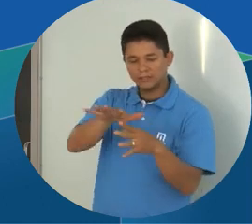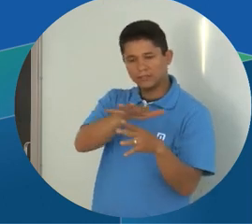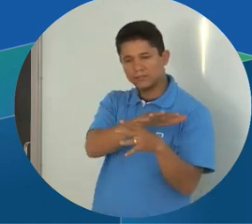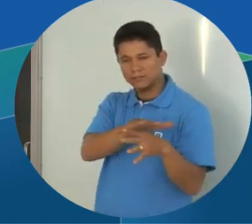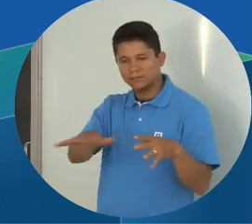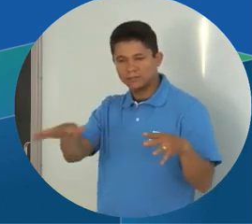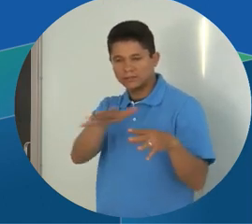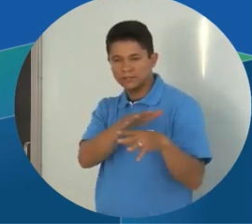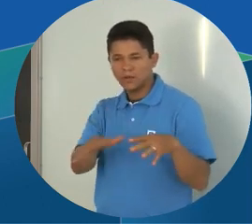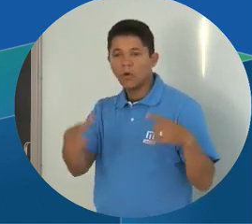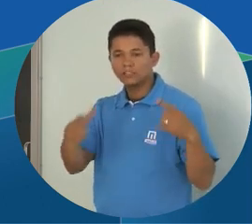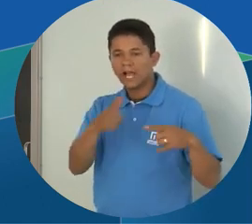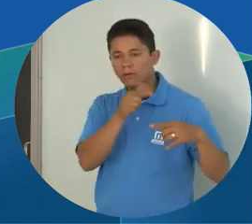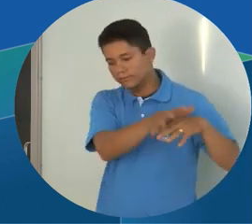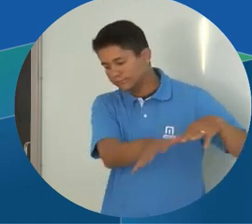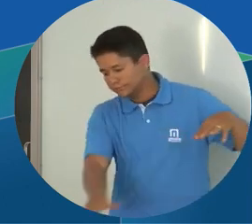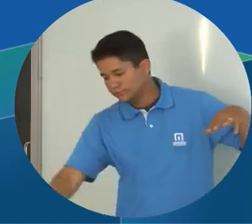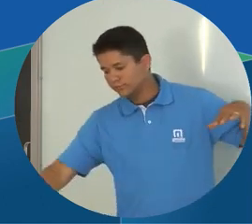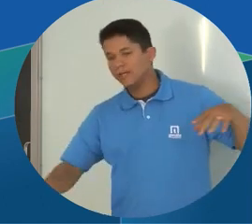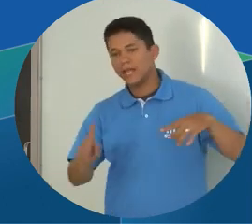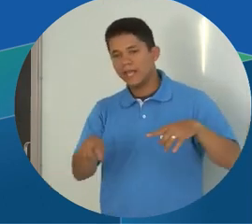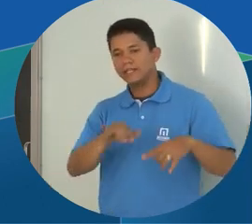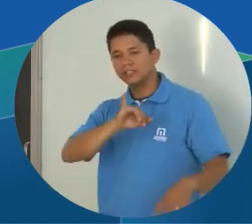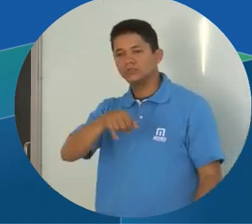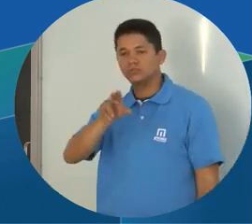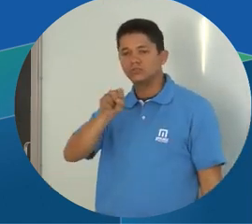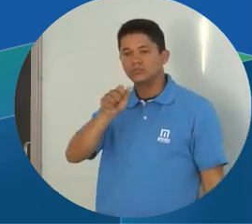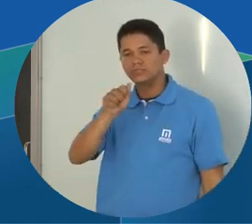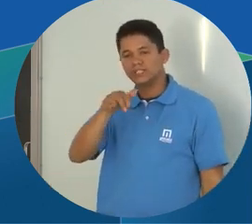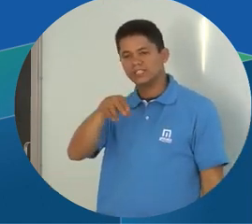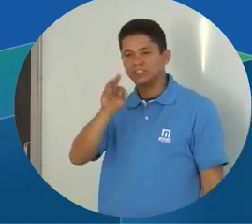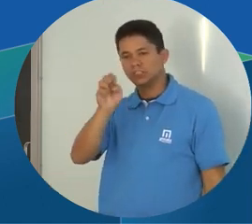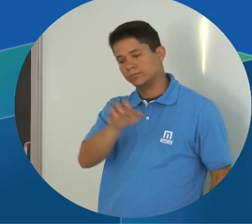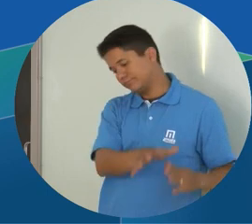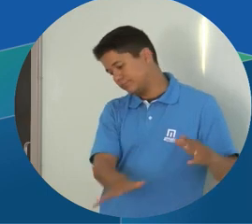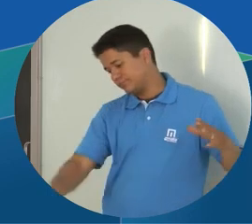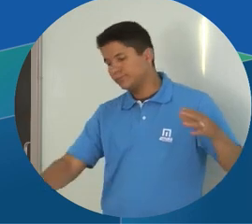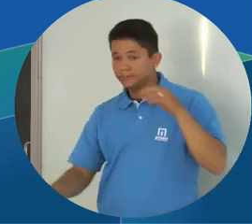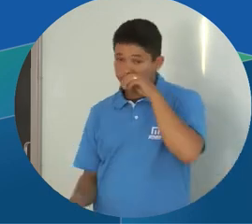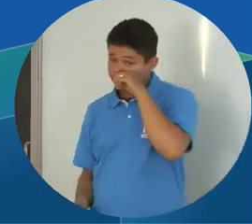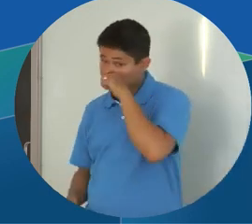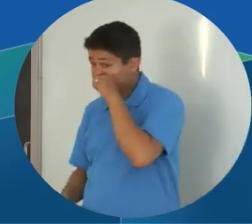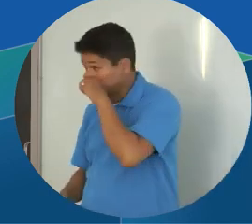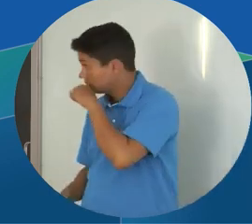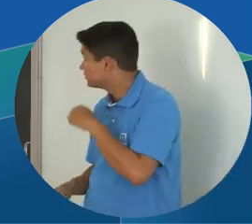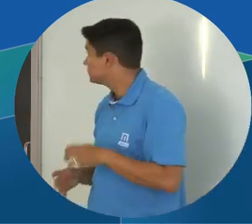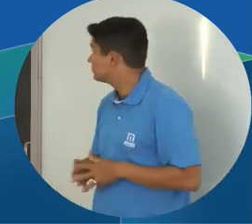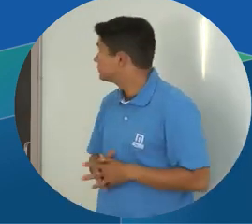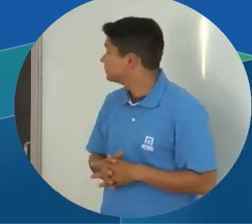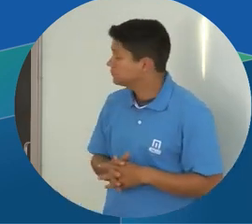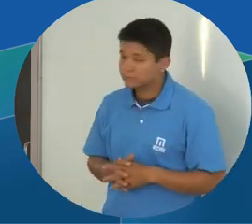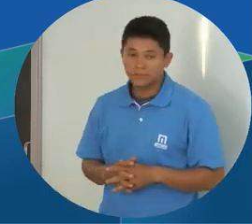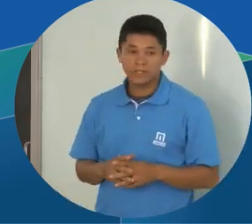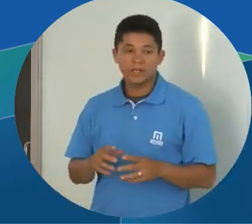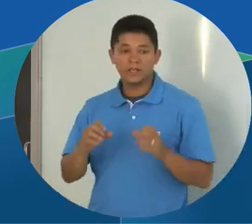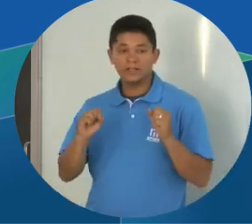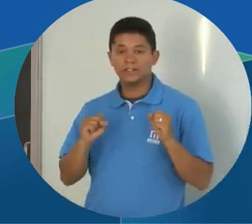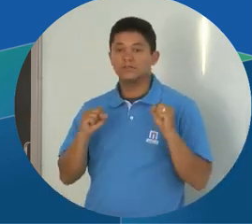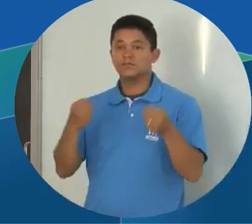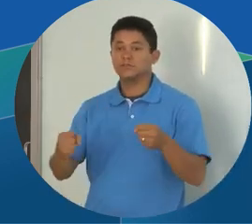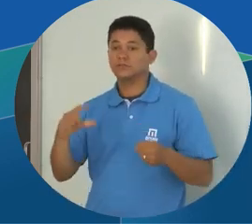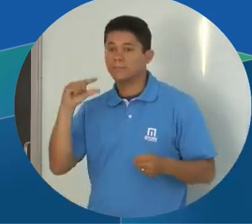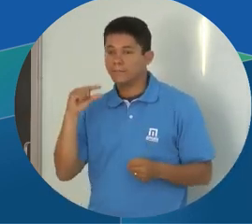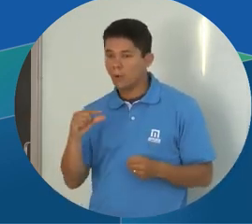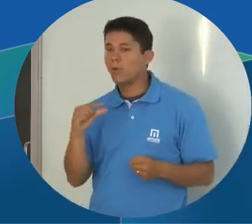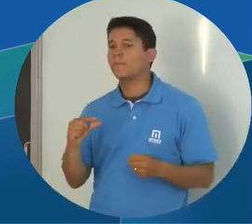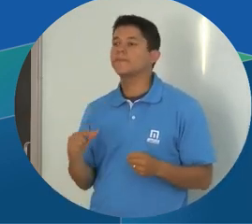era inexorável. Não tinha como fazer diferente, senão você ia acabar reproduzindo uma situação de menor esforço e o